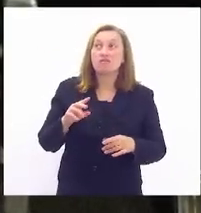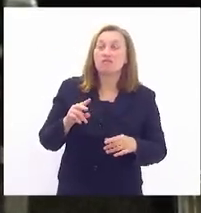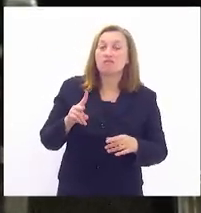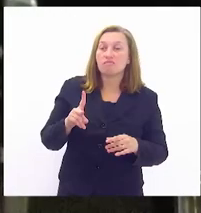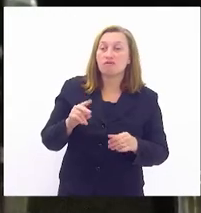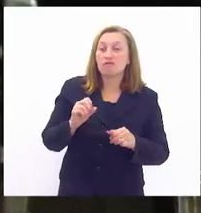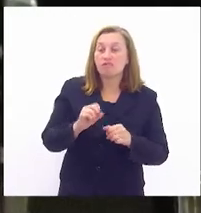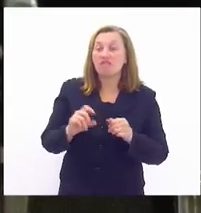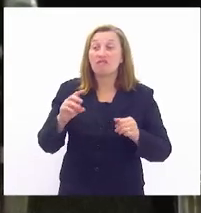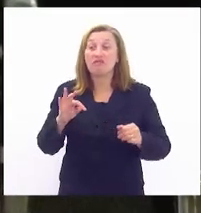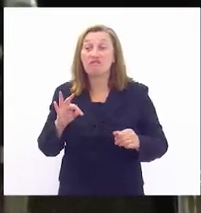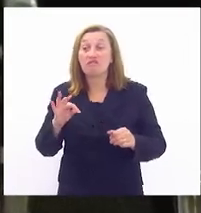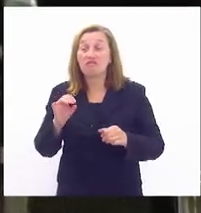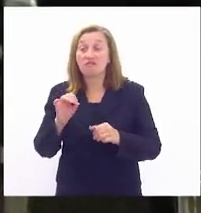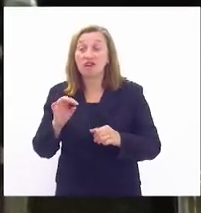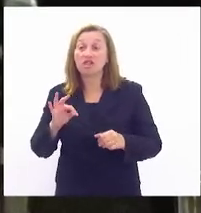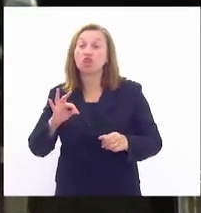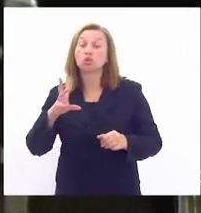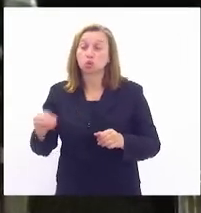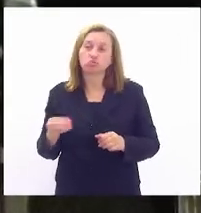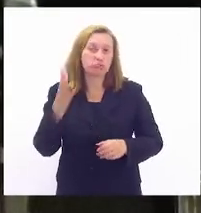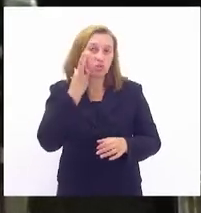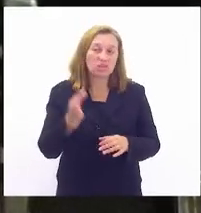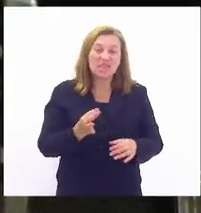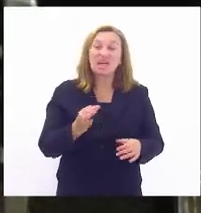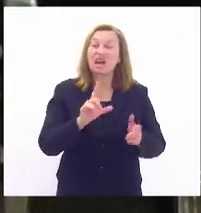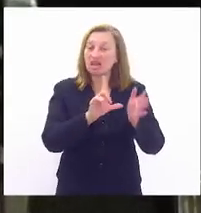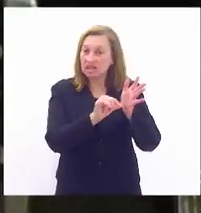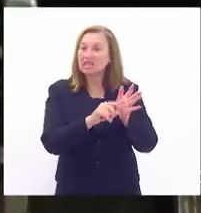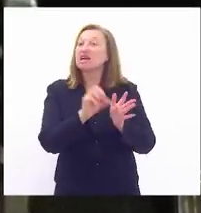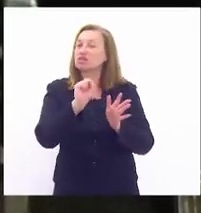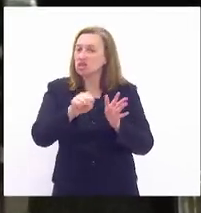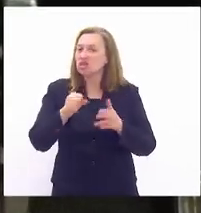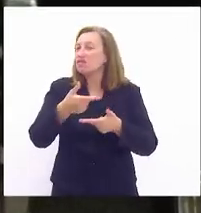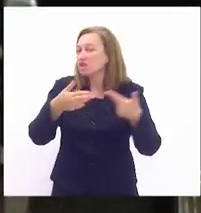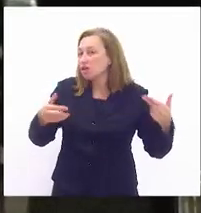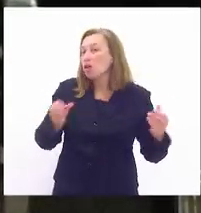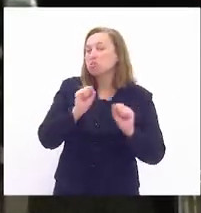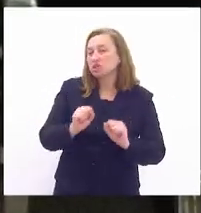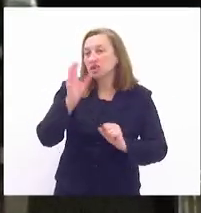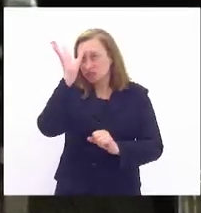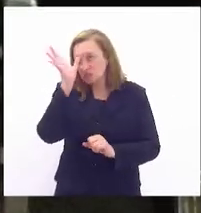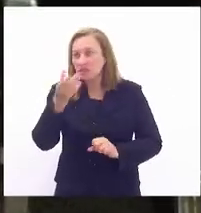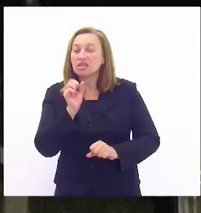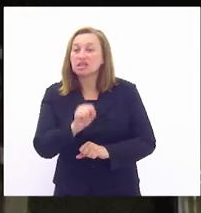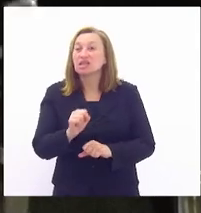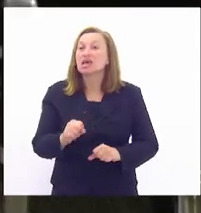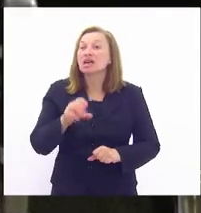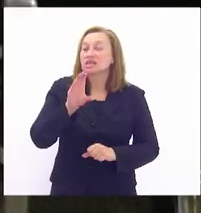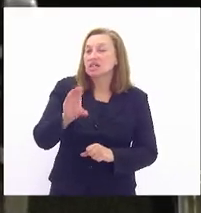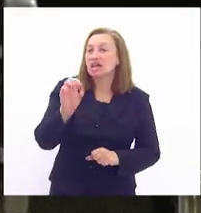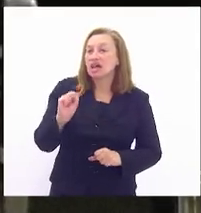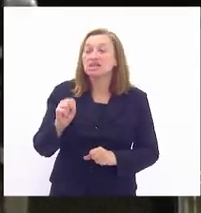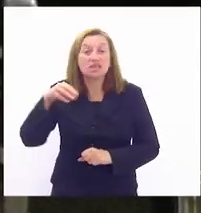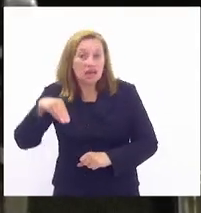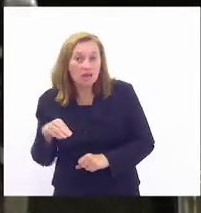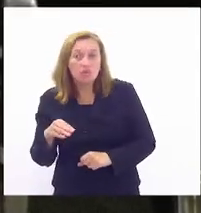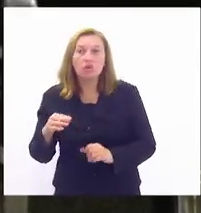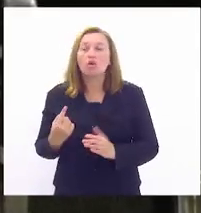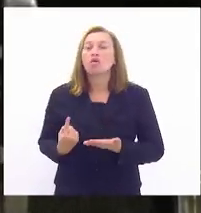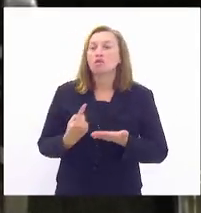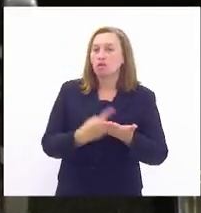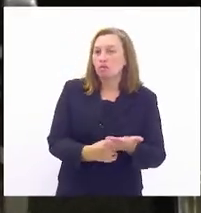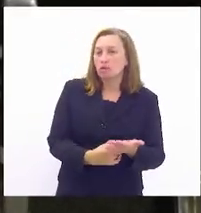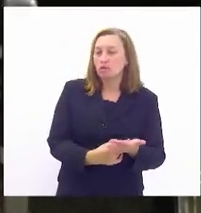sei. Se está atrasado, digo que sim, que muitas coisas poderiam ter sido resolvidas. Porque a CSN firmou o compromisso de